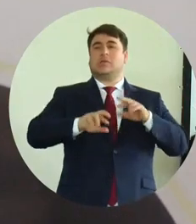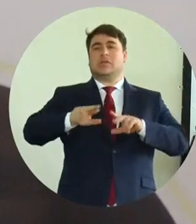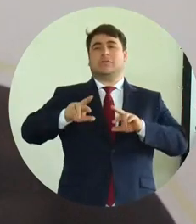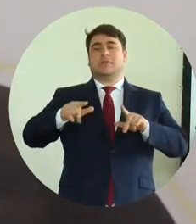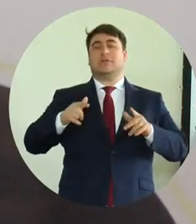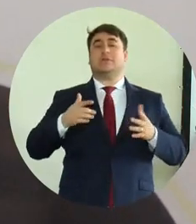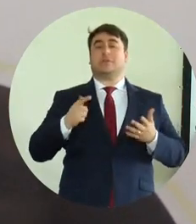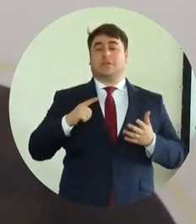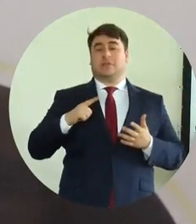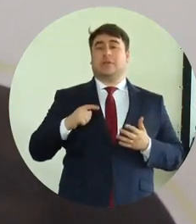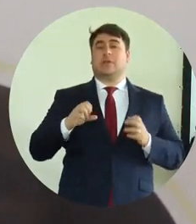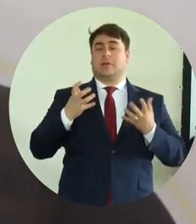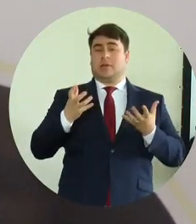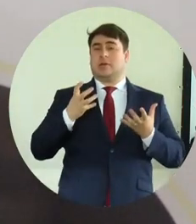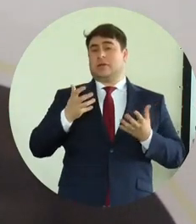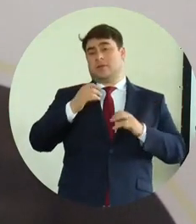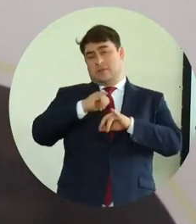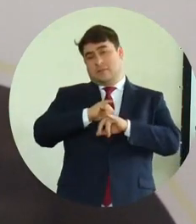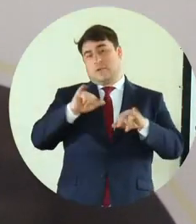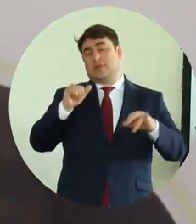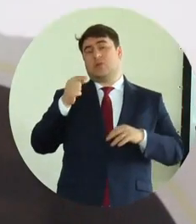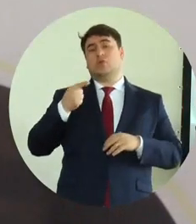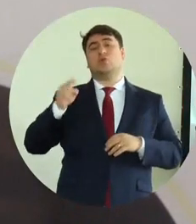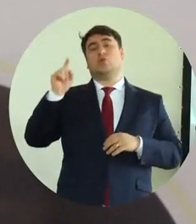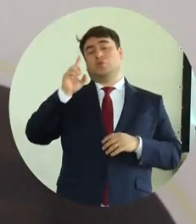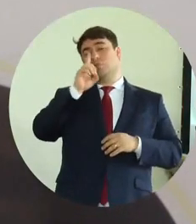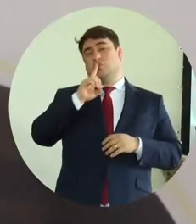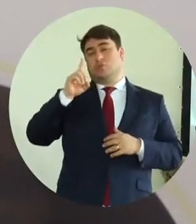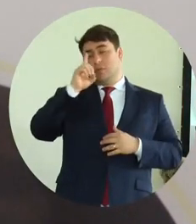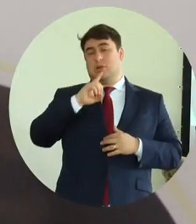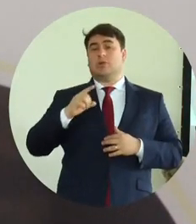que eles tenham? E eu queria citar que nesse último domingo,